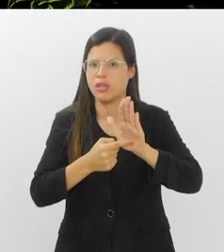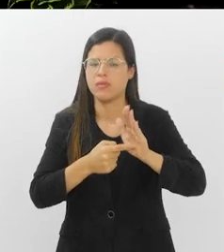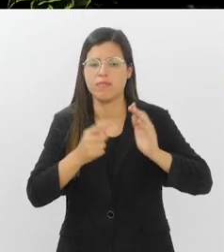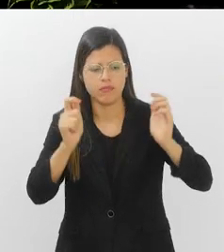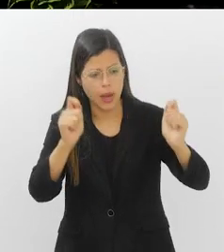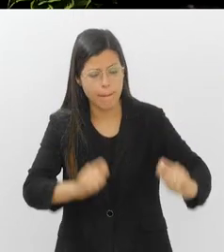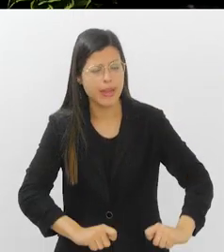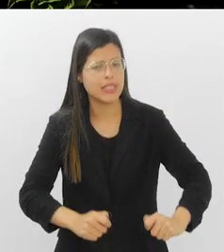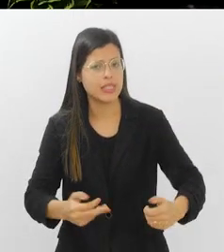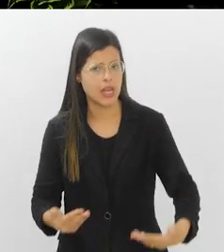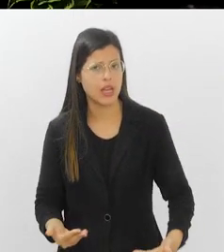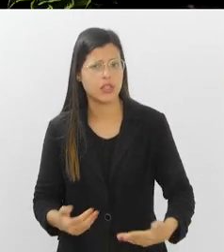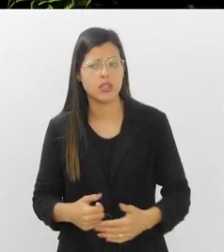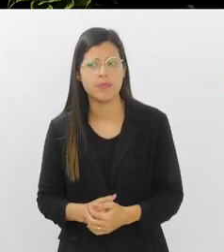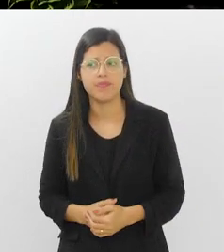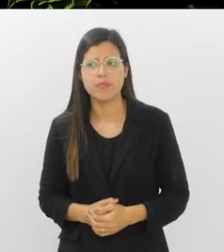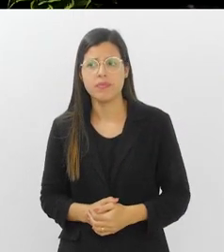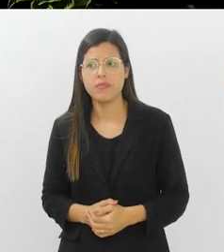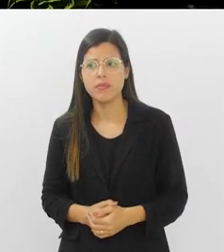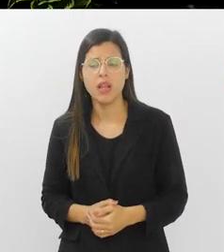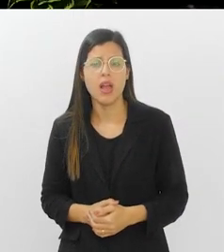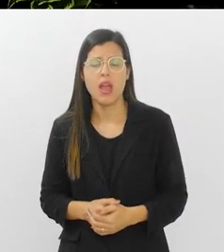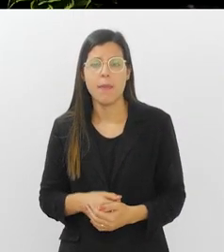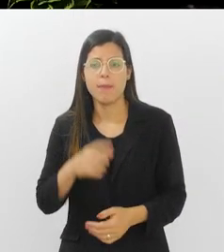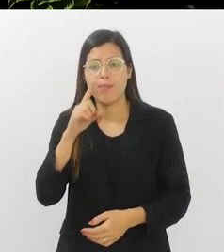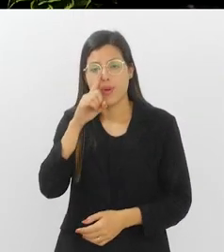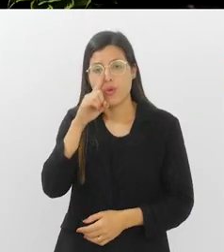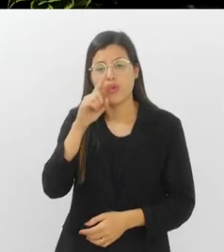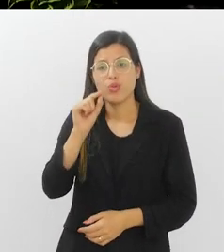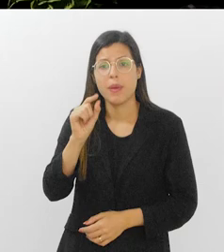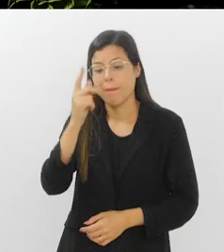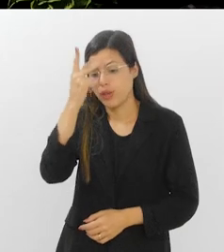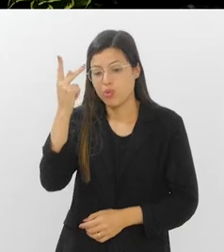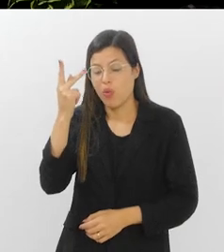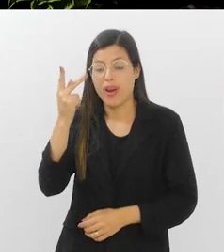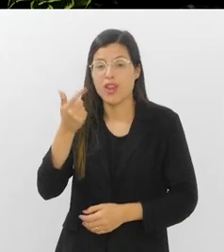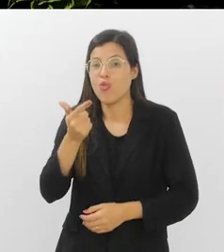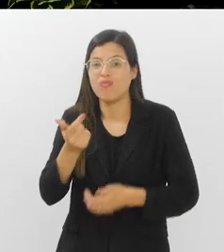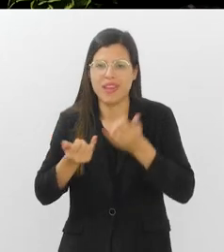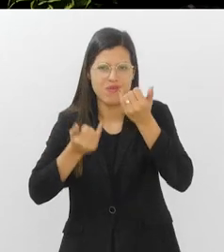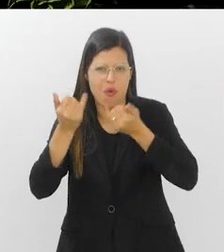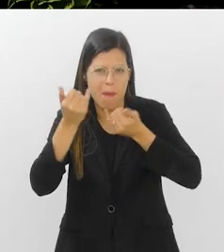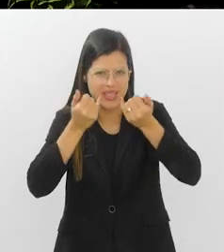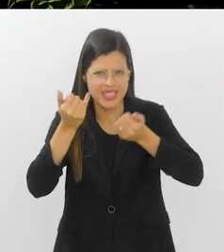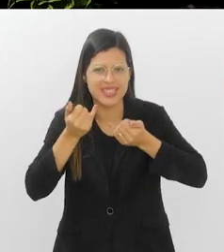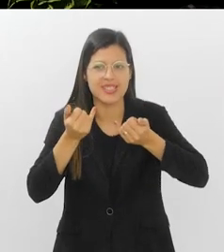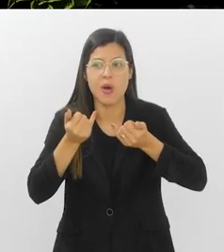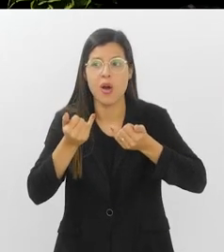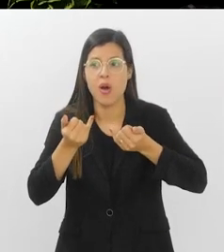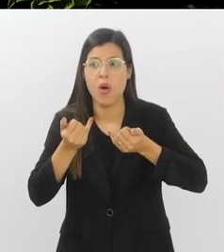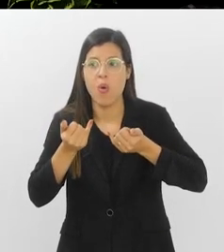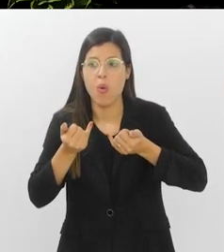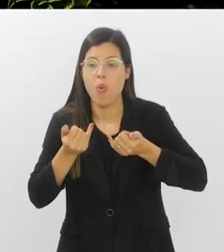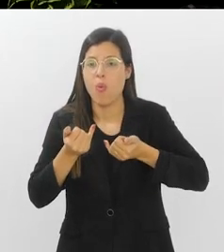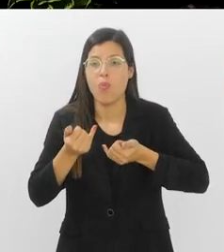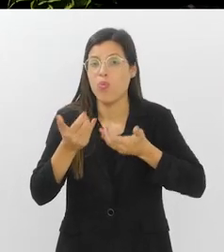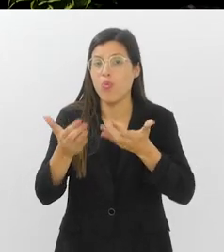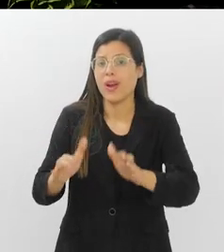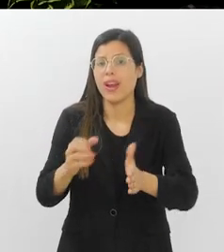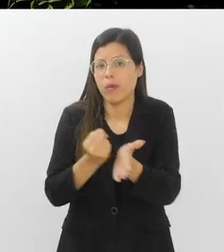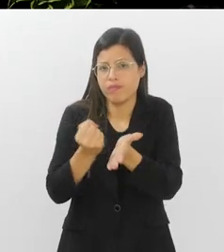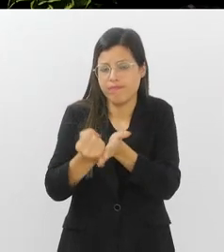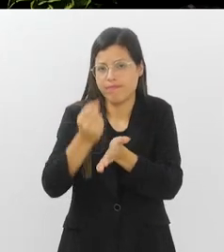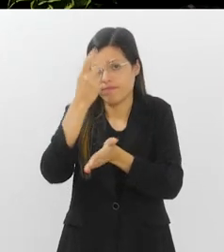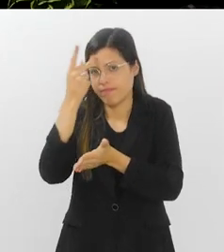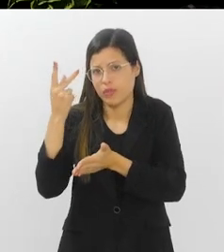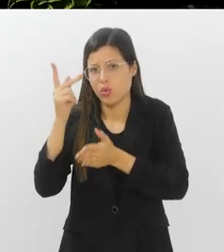capacidade né porque e tá arriscado uma pessoa com pouca informação como a gente comentou não contratar uma